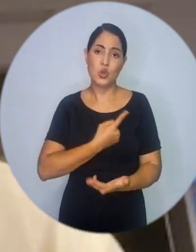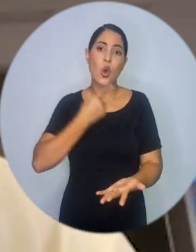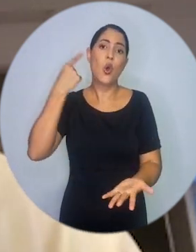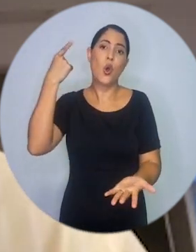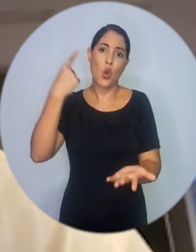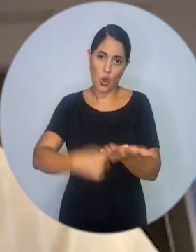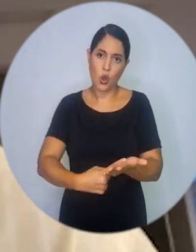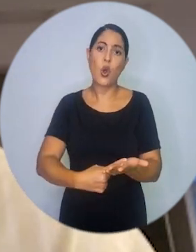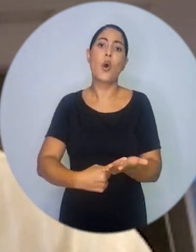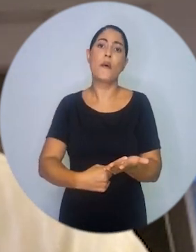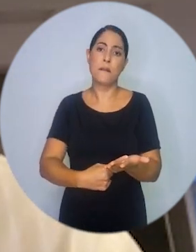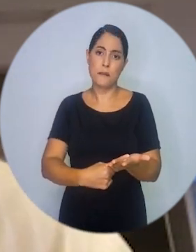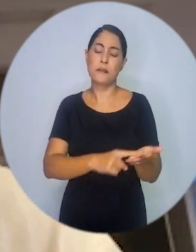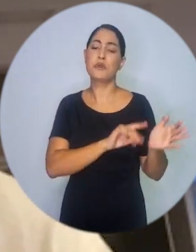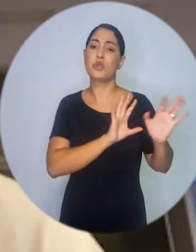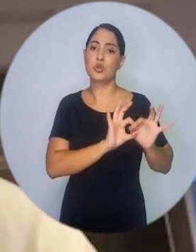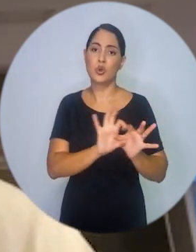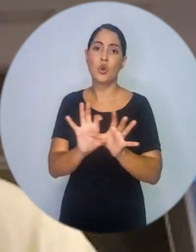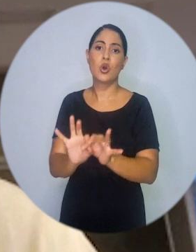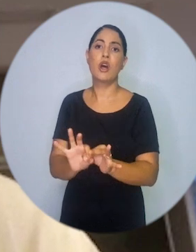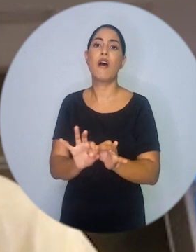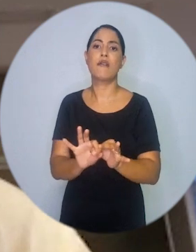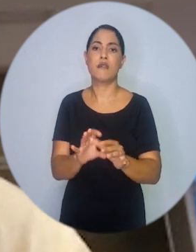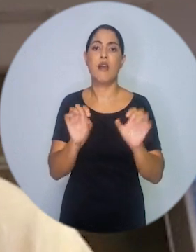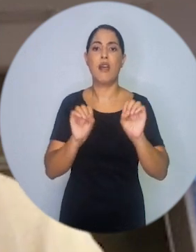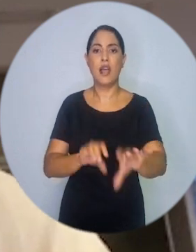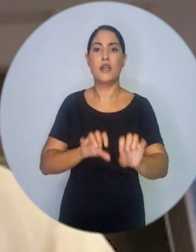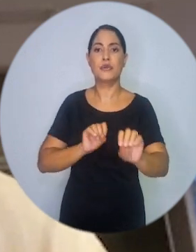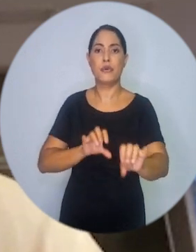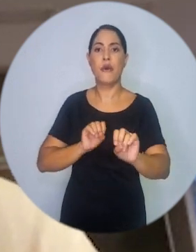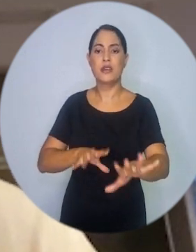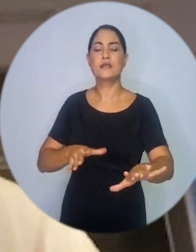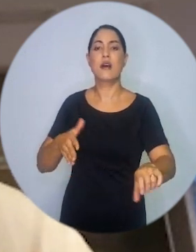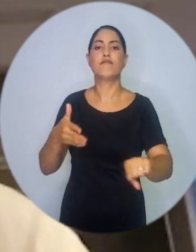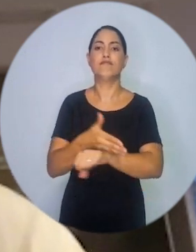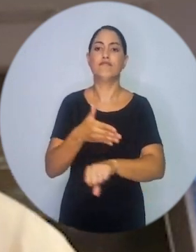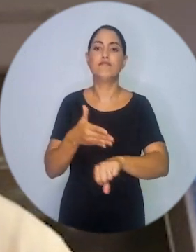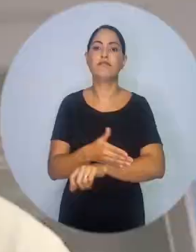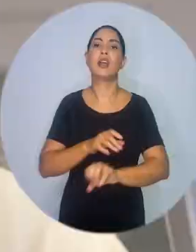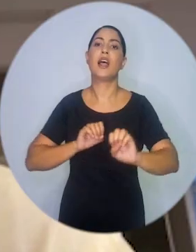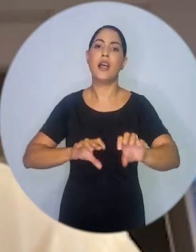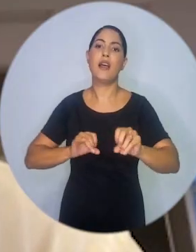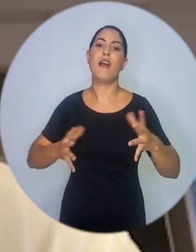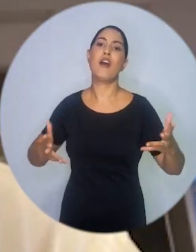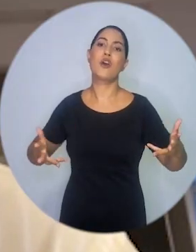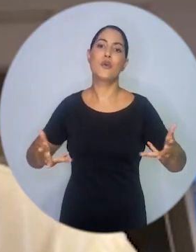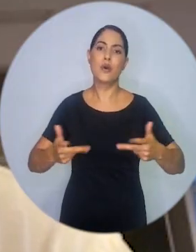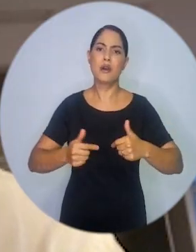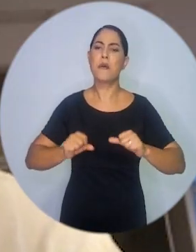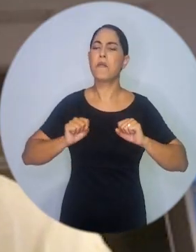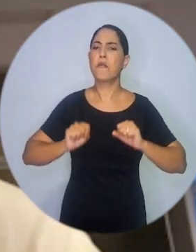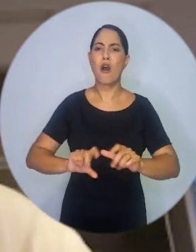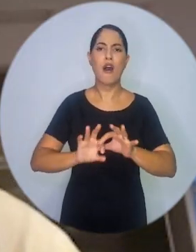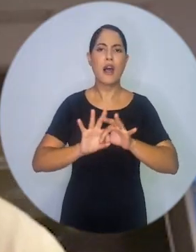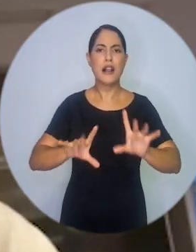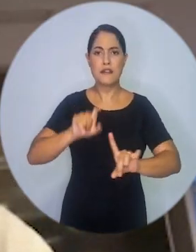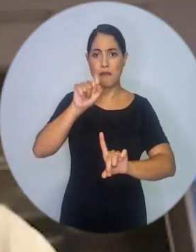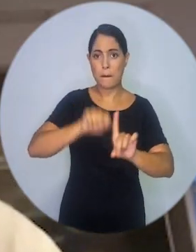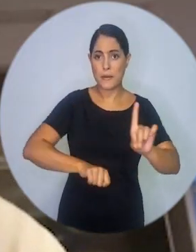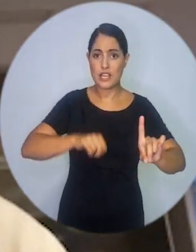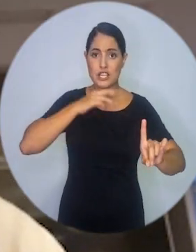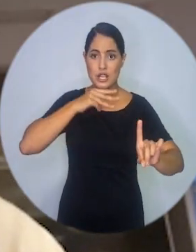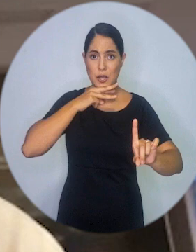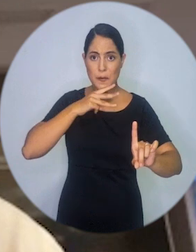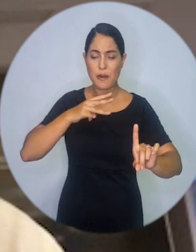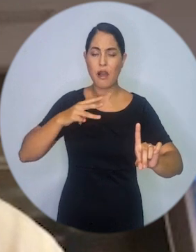inescondível do nosso compromisso com a educação acessível e de qualidade. As inscrições elas ocorrerão até o